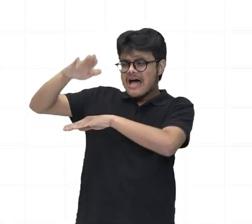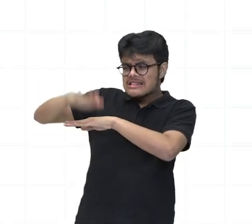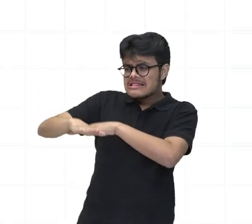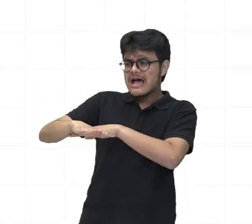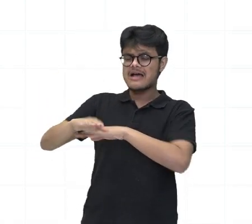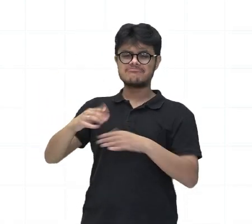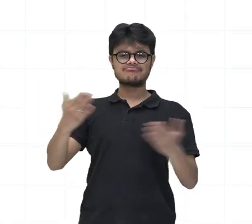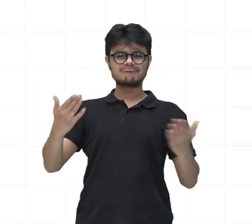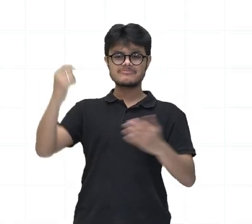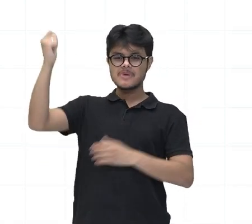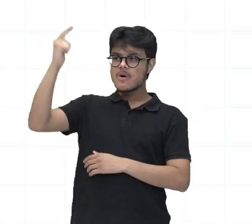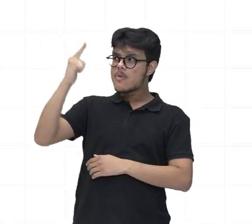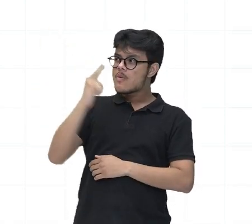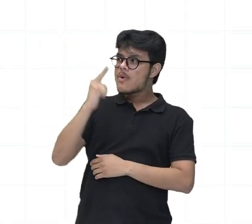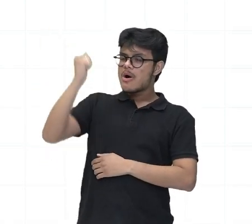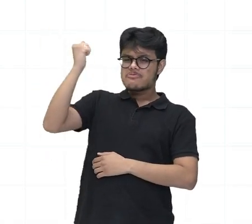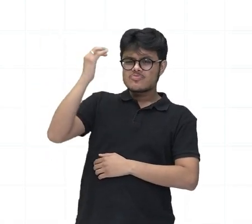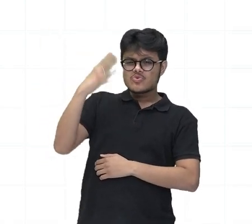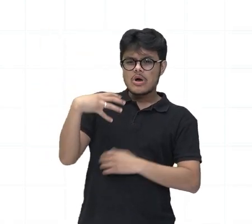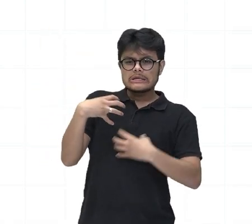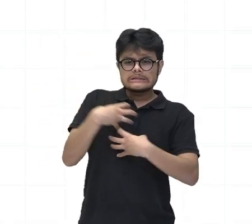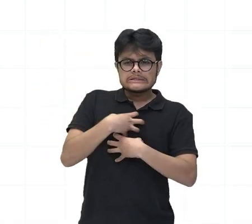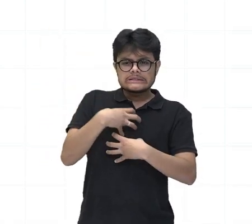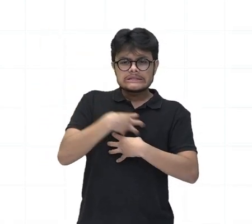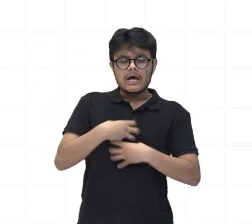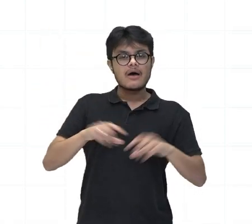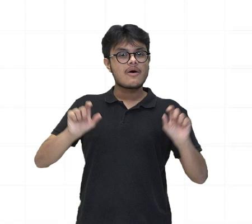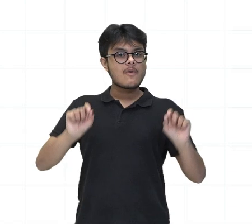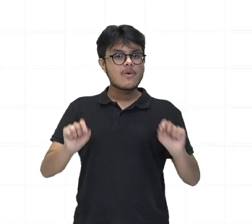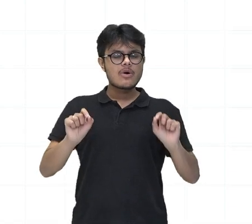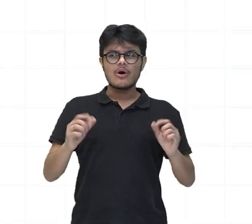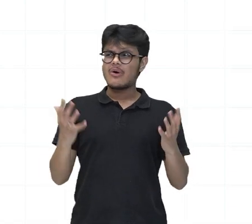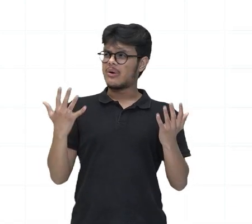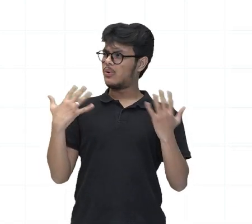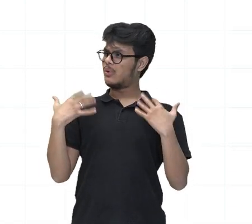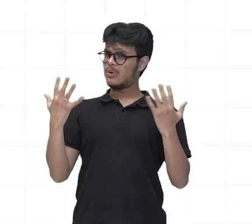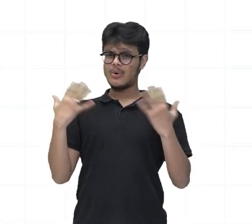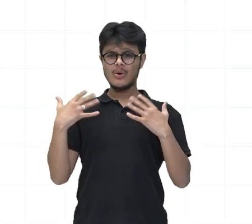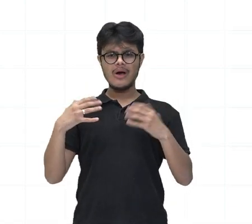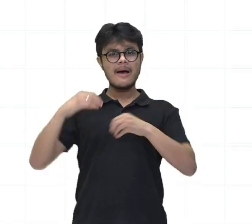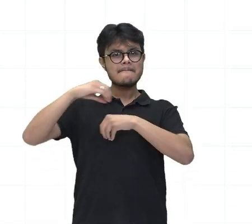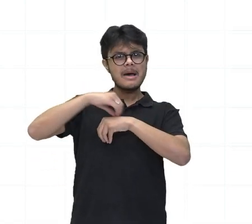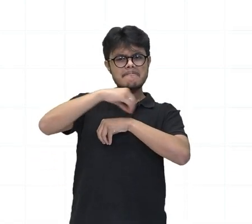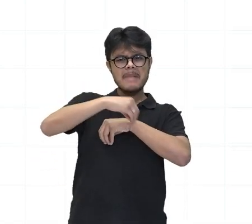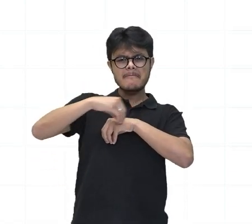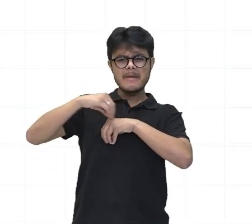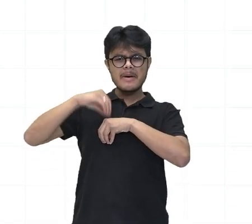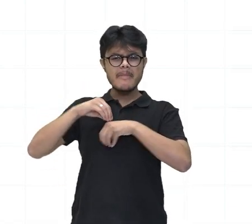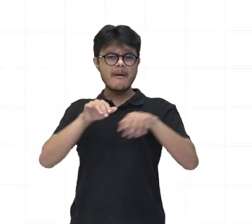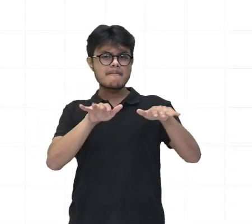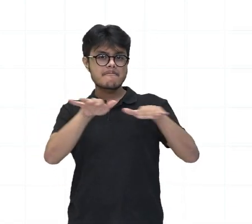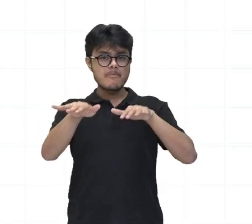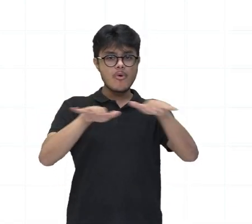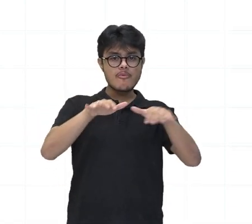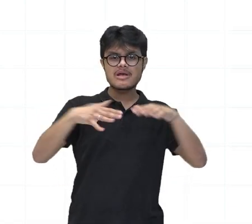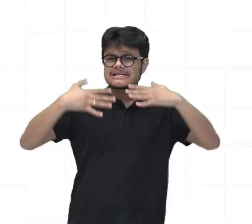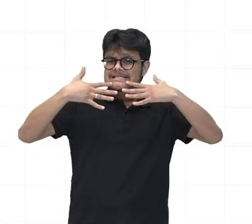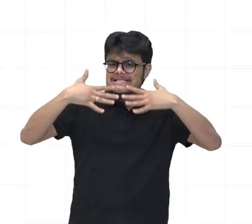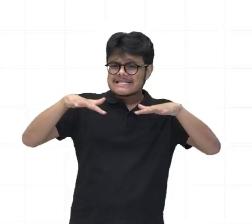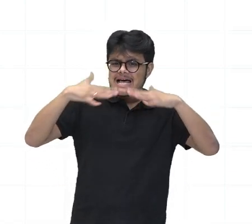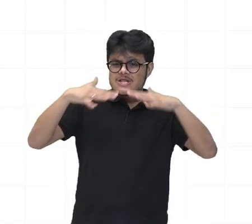ele está fazendo com que você sinta aquele calor. Então, são fenômenos